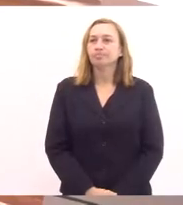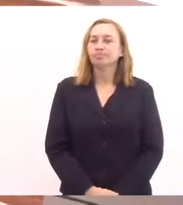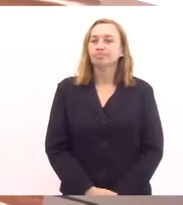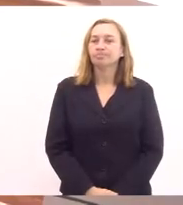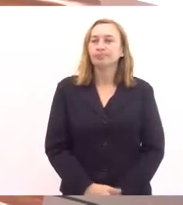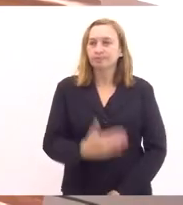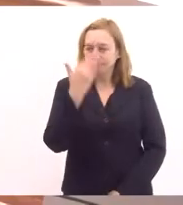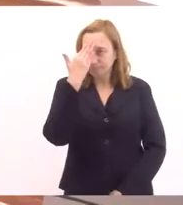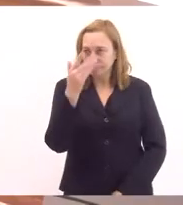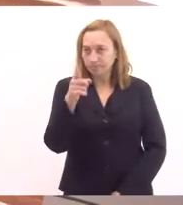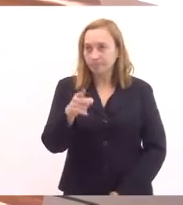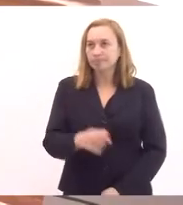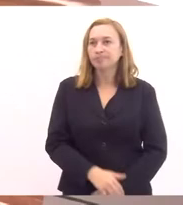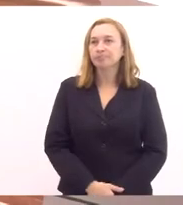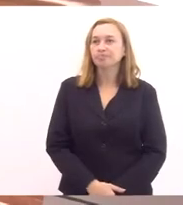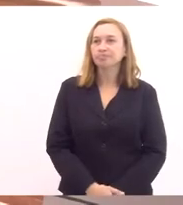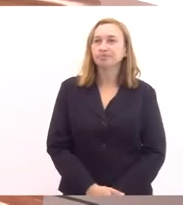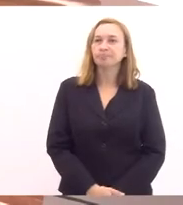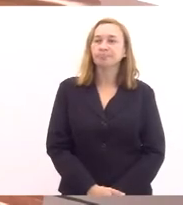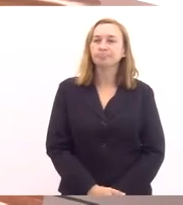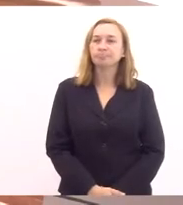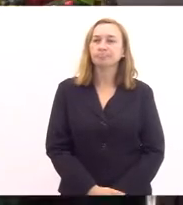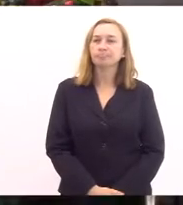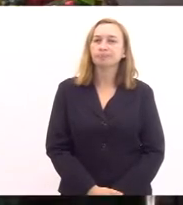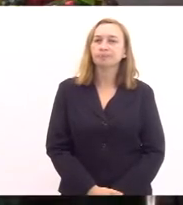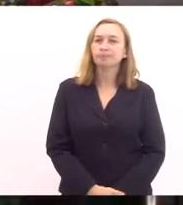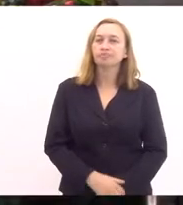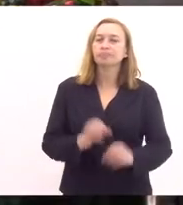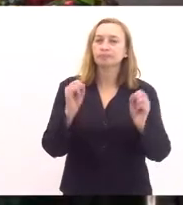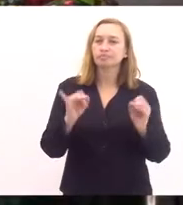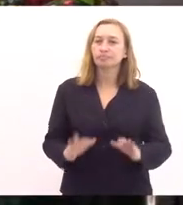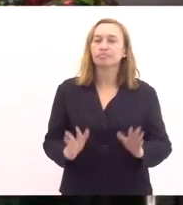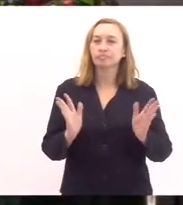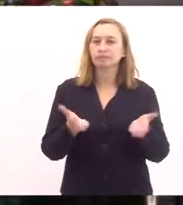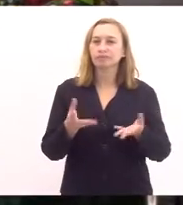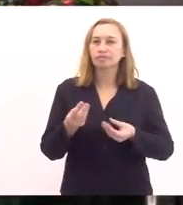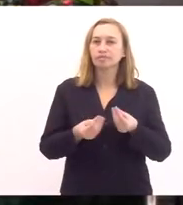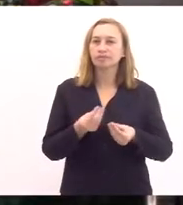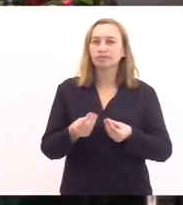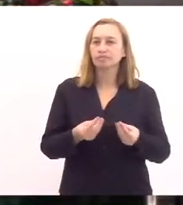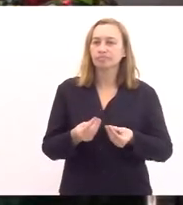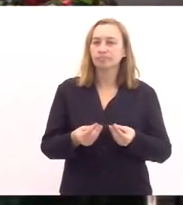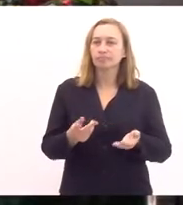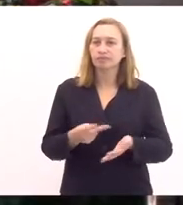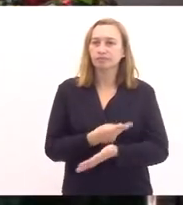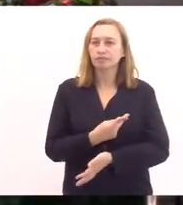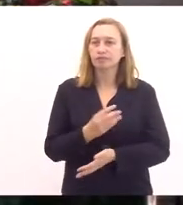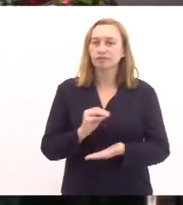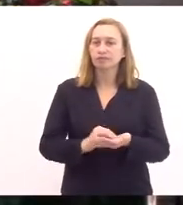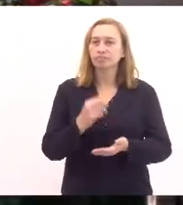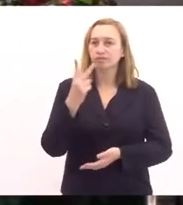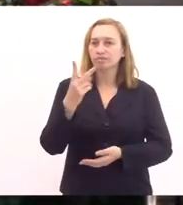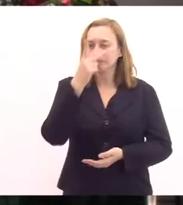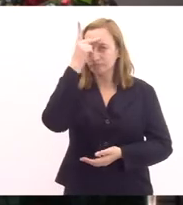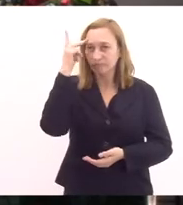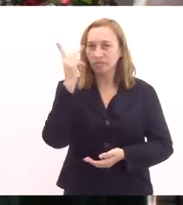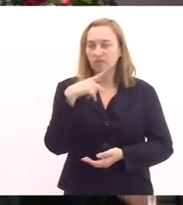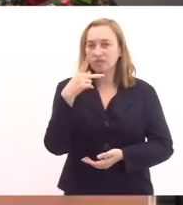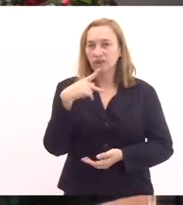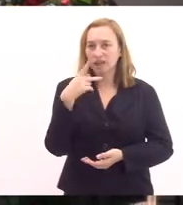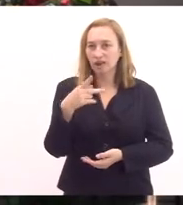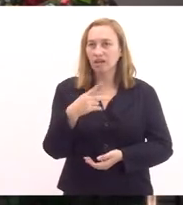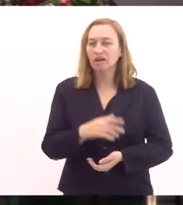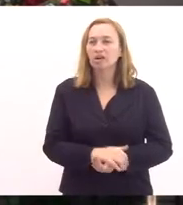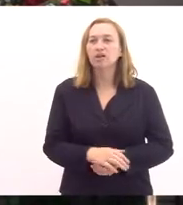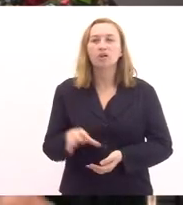o empregado você nem vou dizer mais ou menos como é que faz se a parte isso Faltam duas pessoas falarem duas